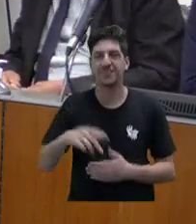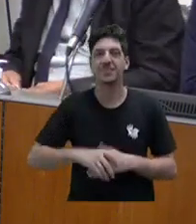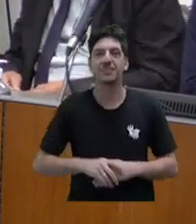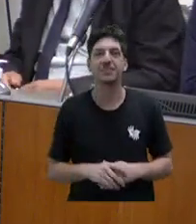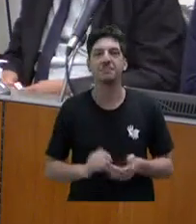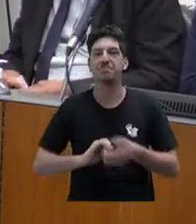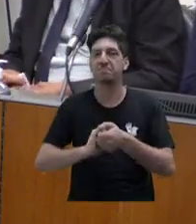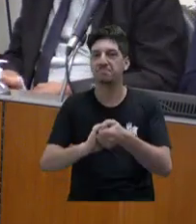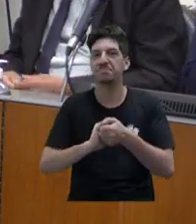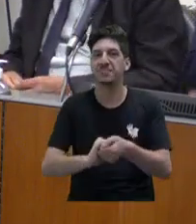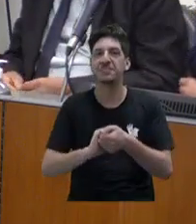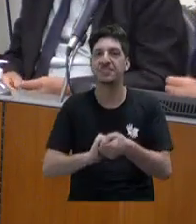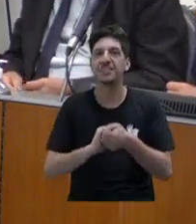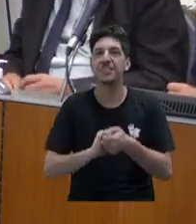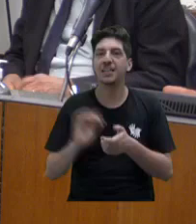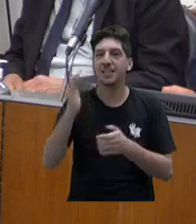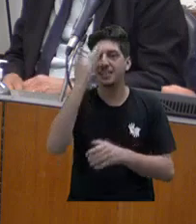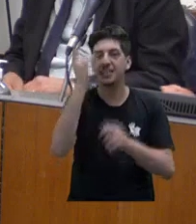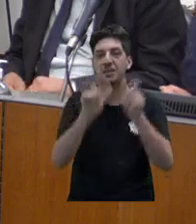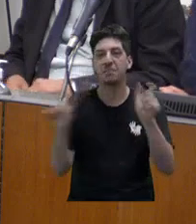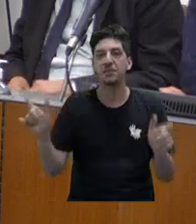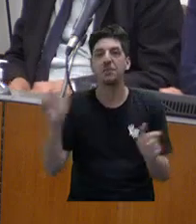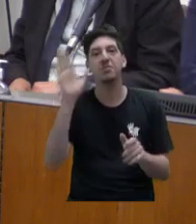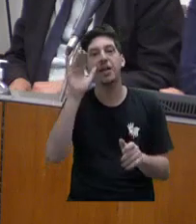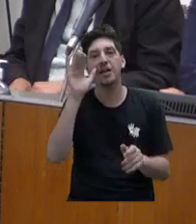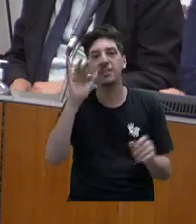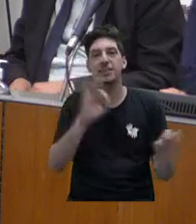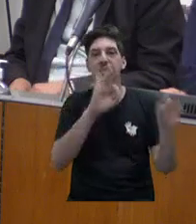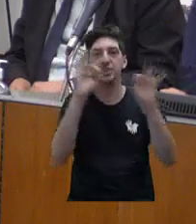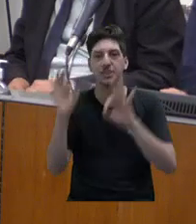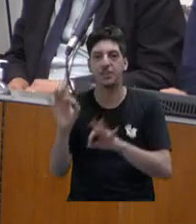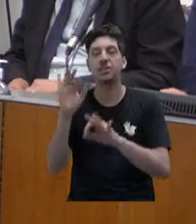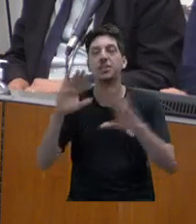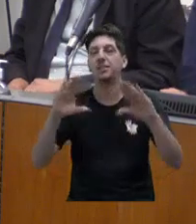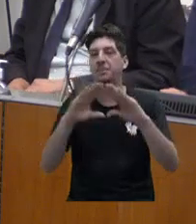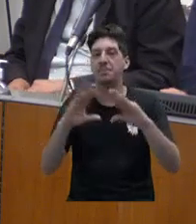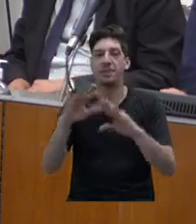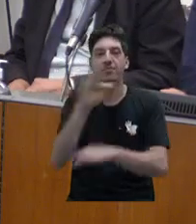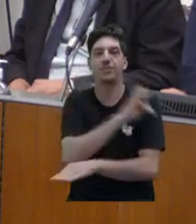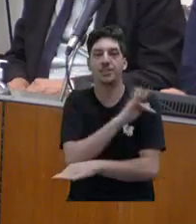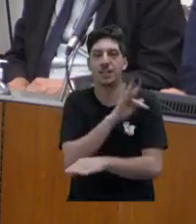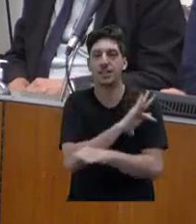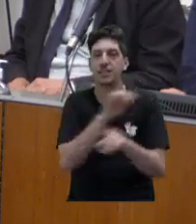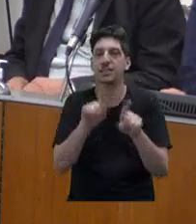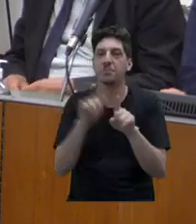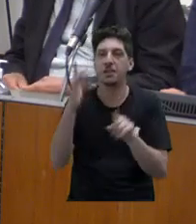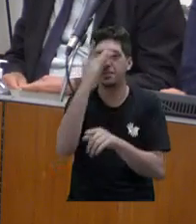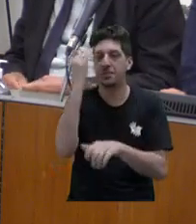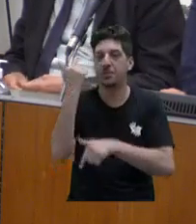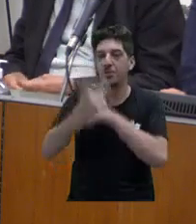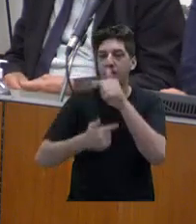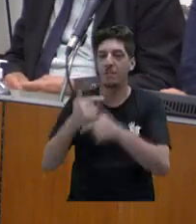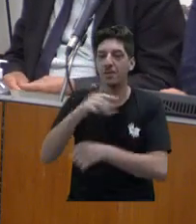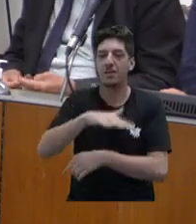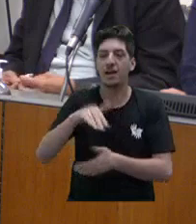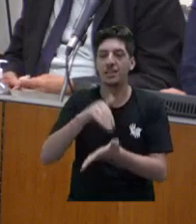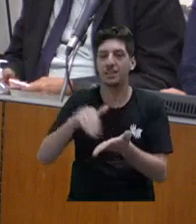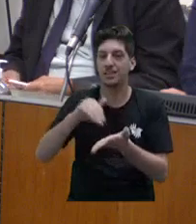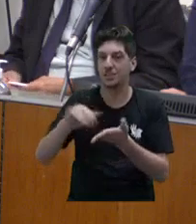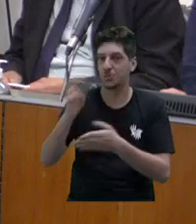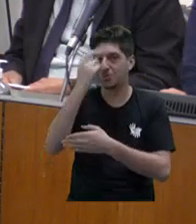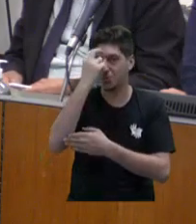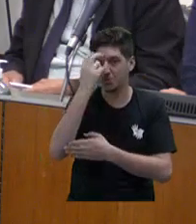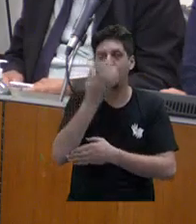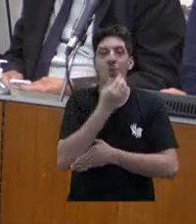Quero cumprimentar aqui as pessoas que estão acompanhando a Assembleia Fiscaliza, os trabalhadores, né, da Secretaria de Cultura,